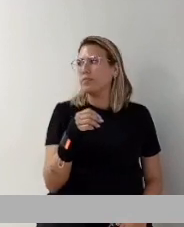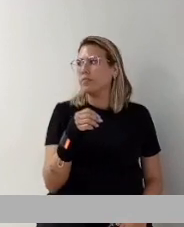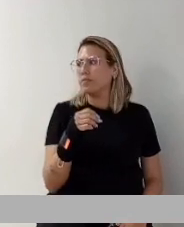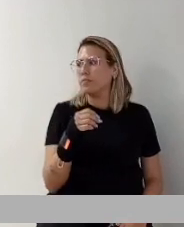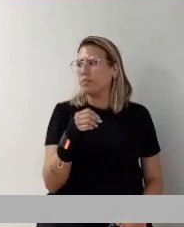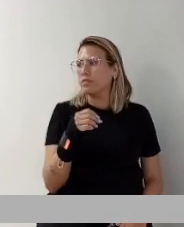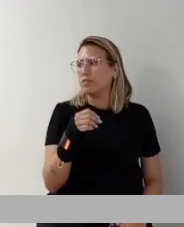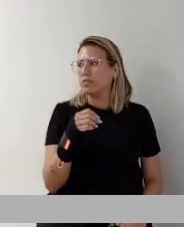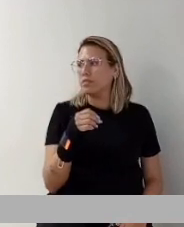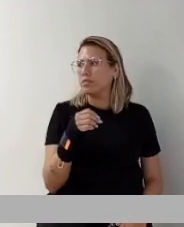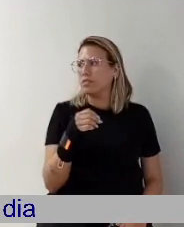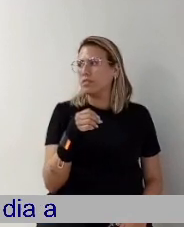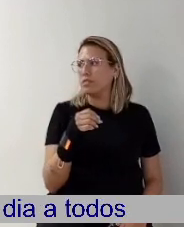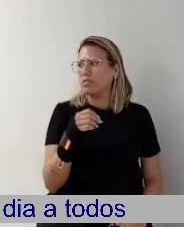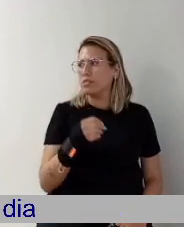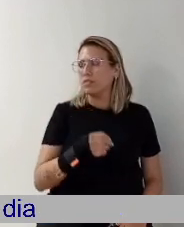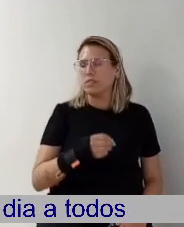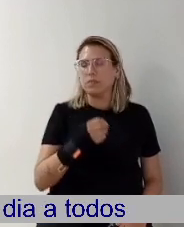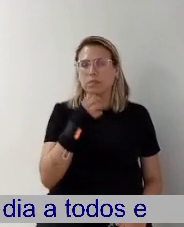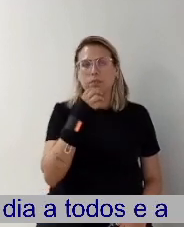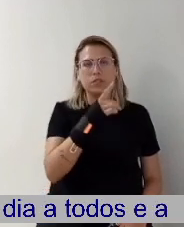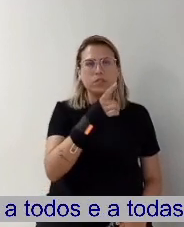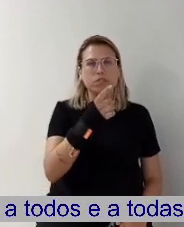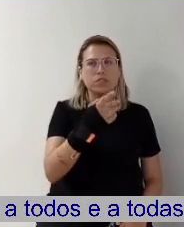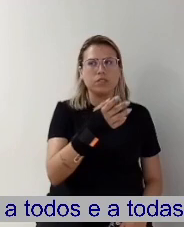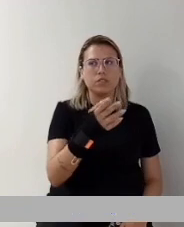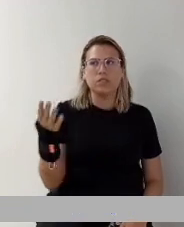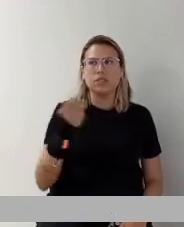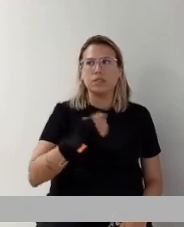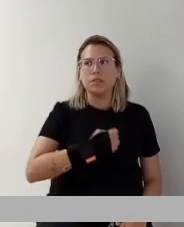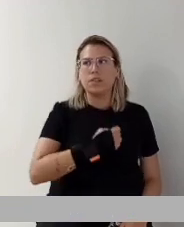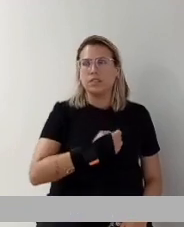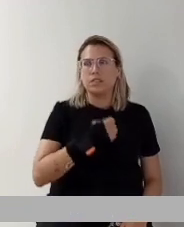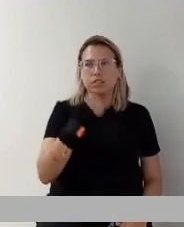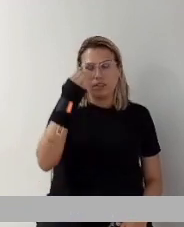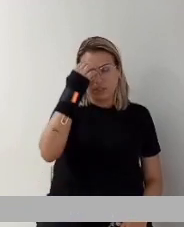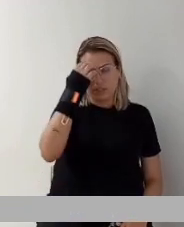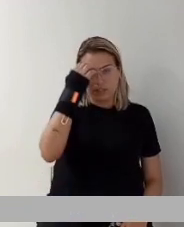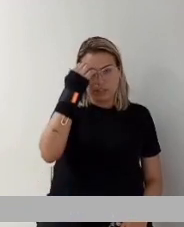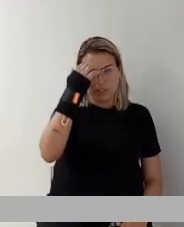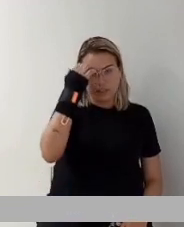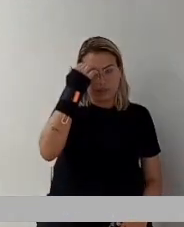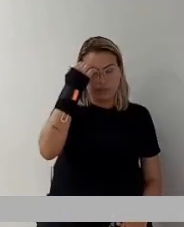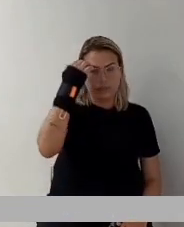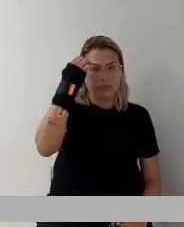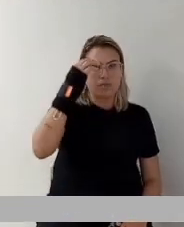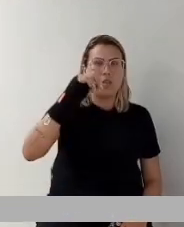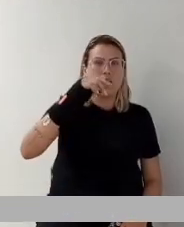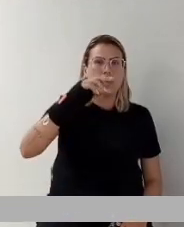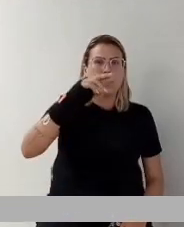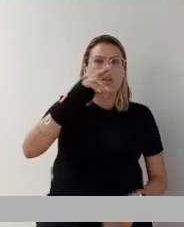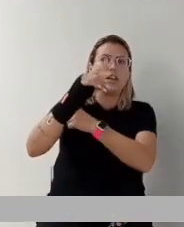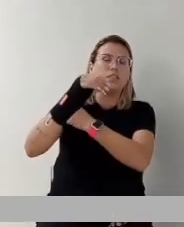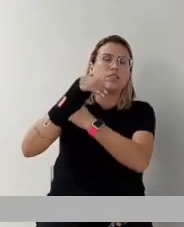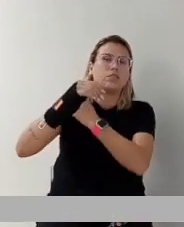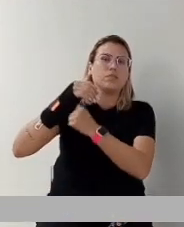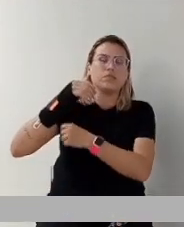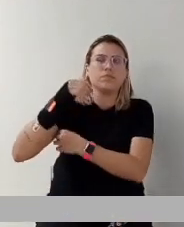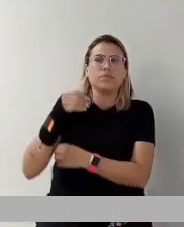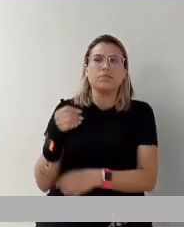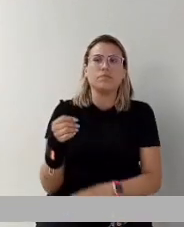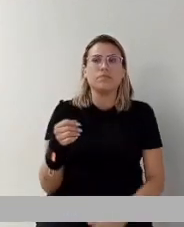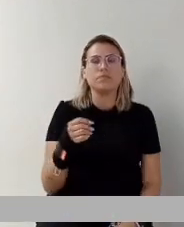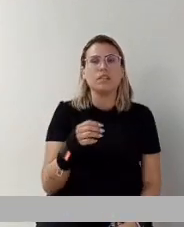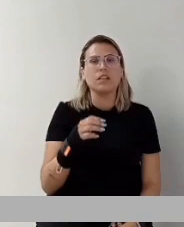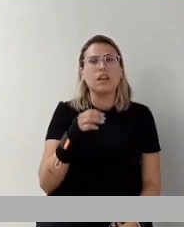Moreira bom dia a todos e a todas presente Cris le Conrado Moreira presente clenilda Chaves